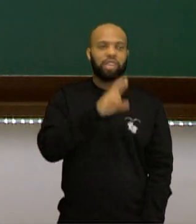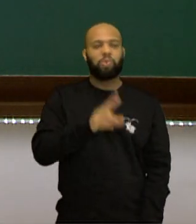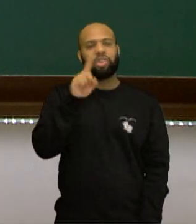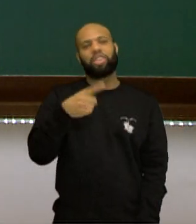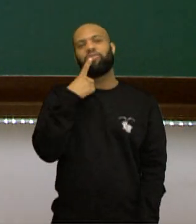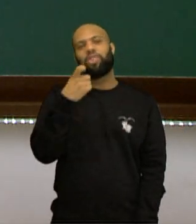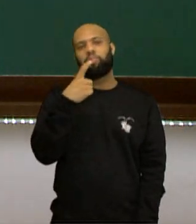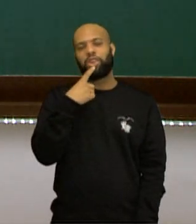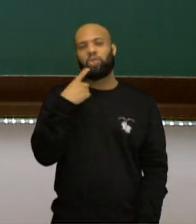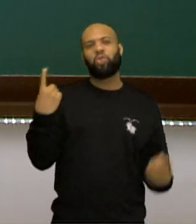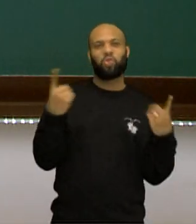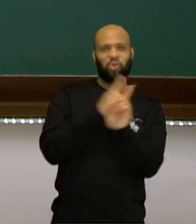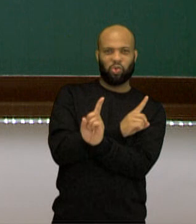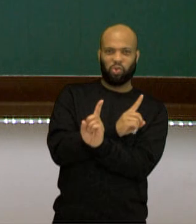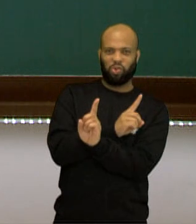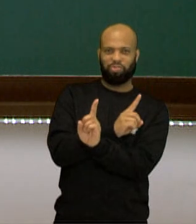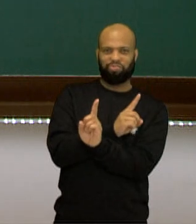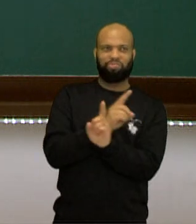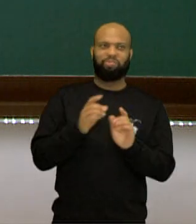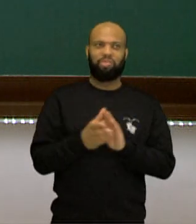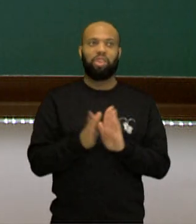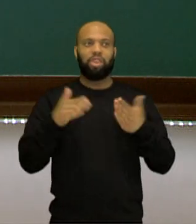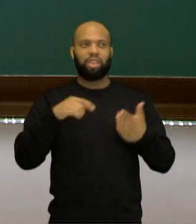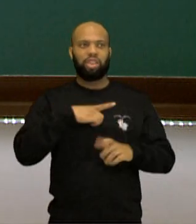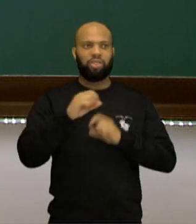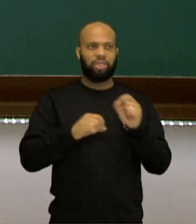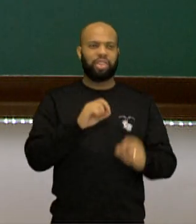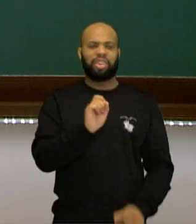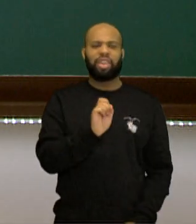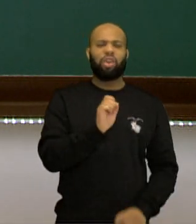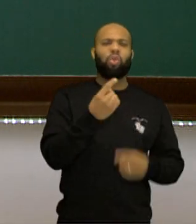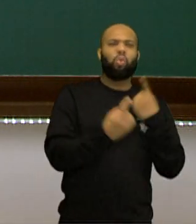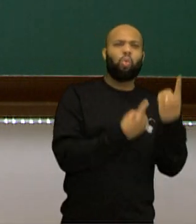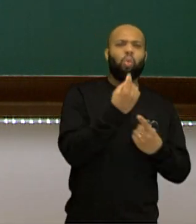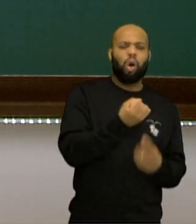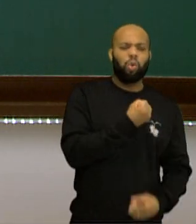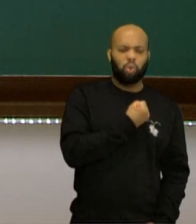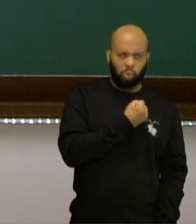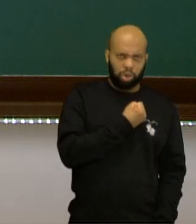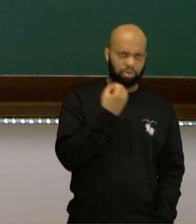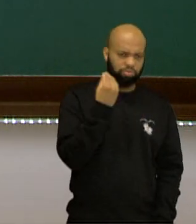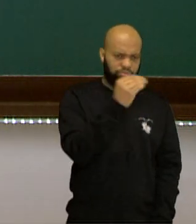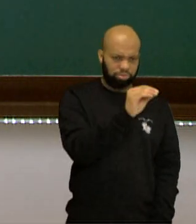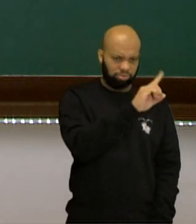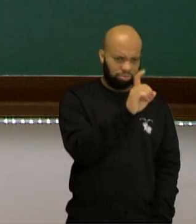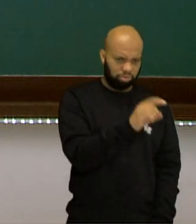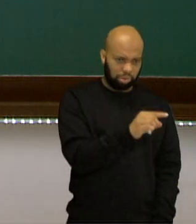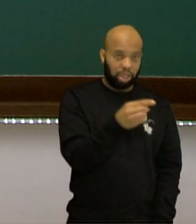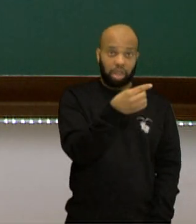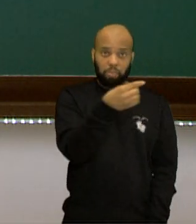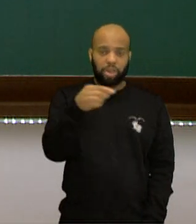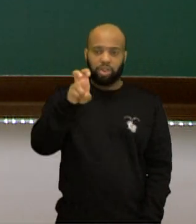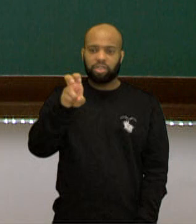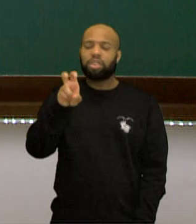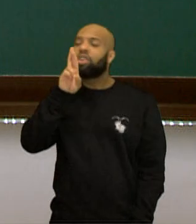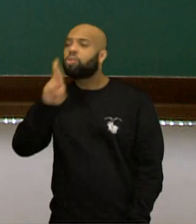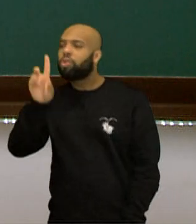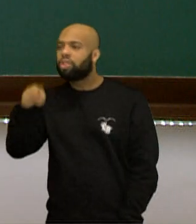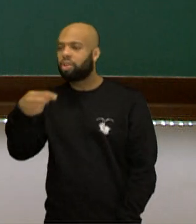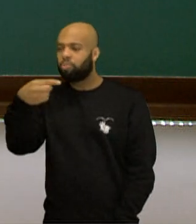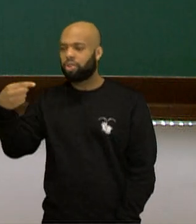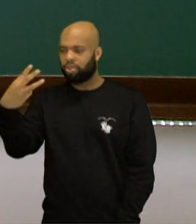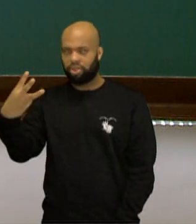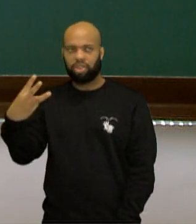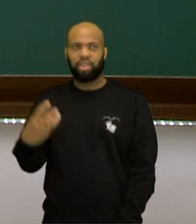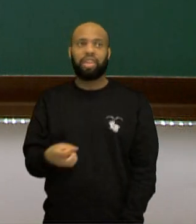descobrir lá em cima. Então, nessa situação, quem... tirando 5, vai ficar menos 3. Lembra aqui